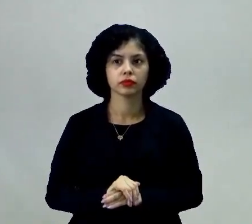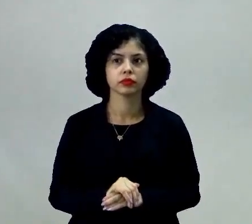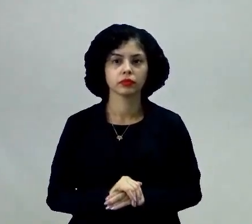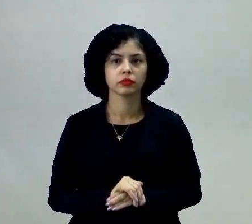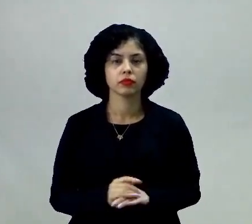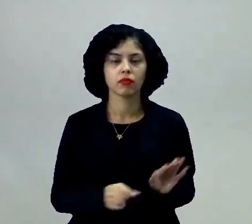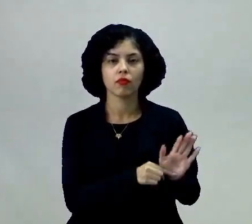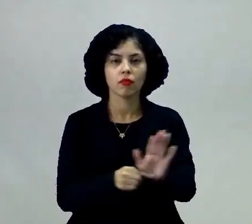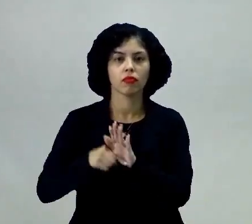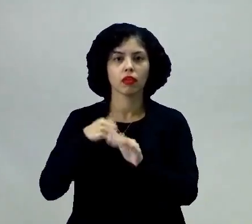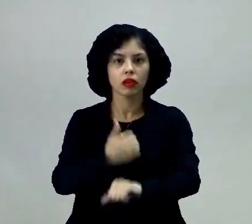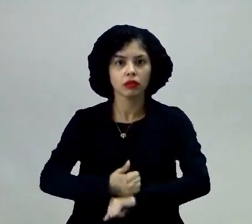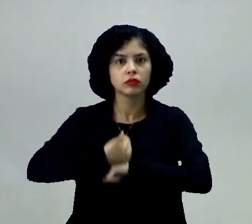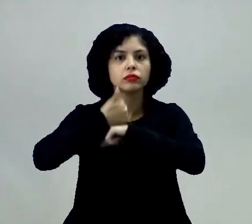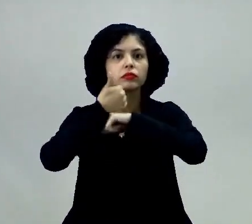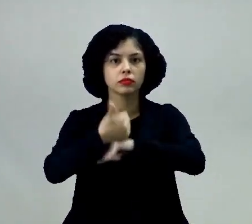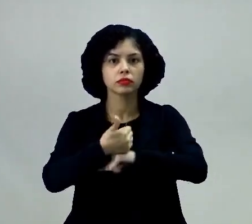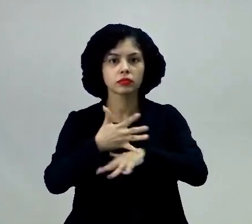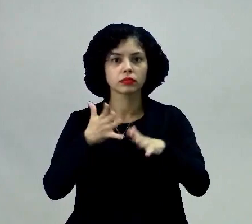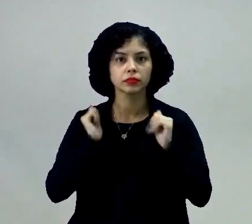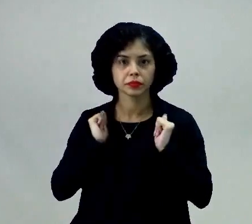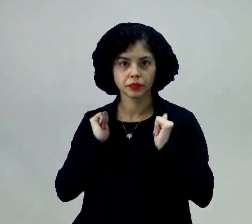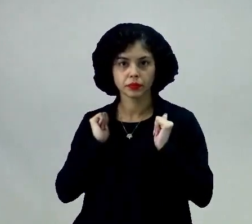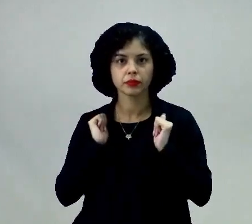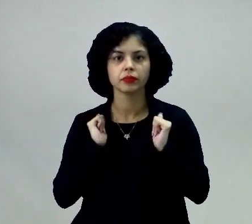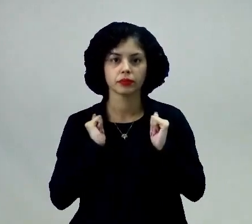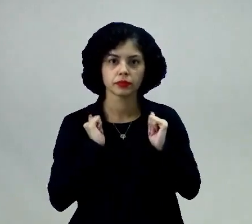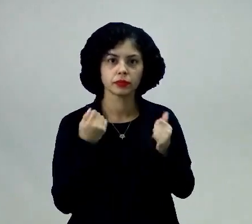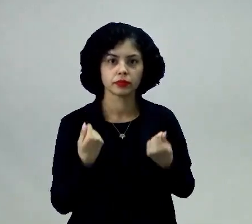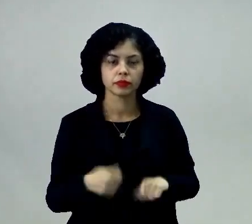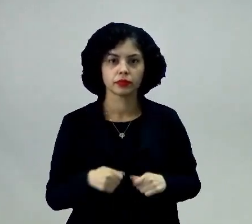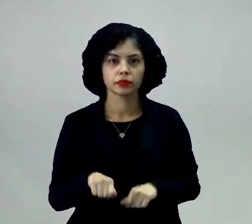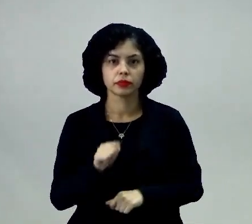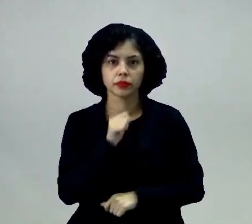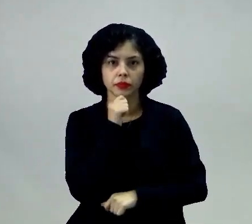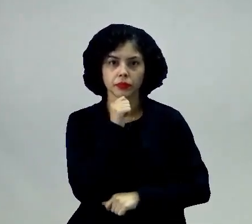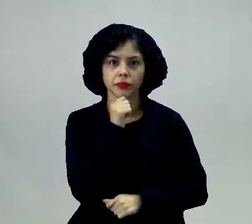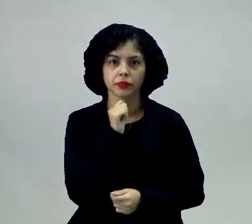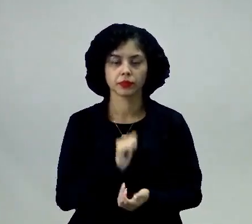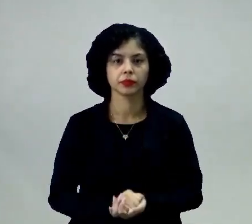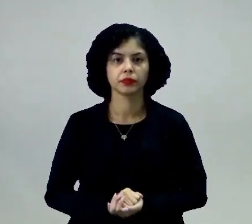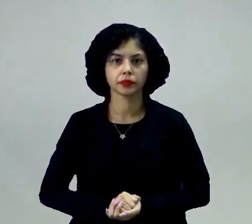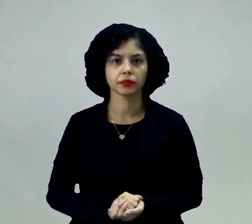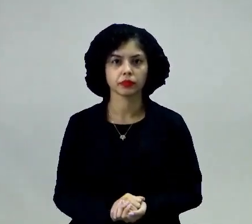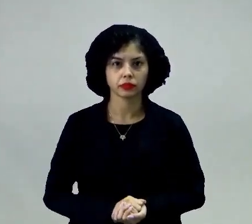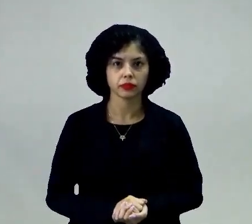oferecer qualidade, comodidade, precisa ser salutar.